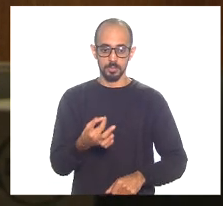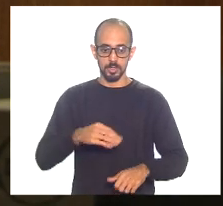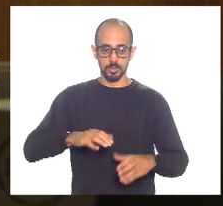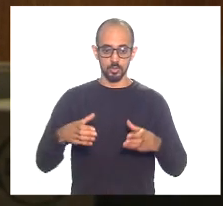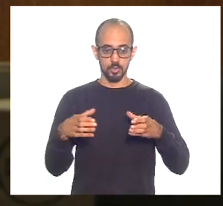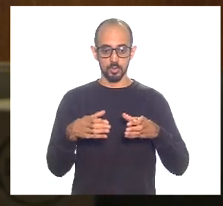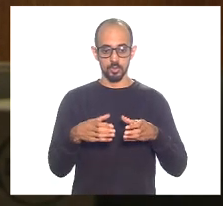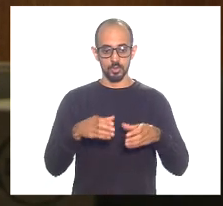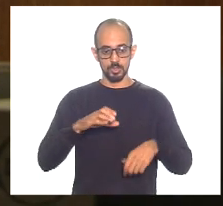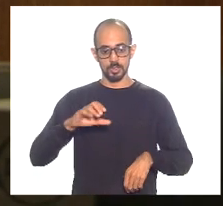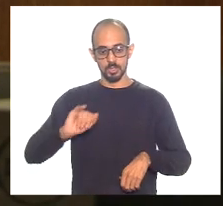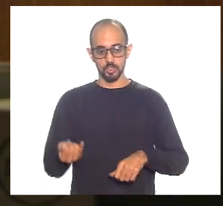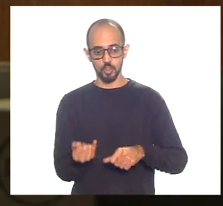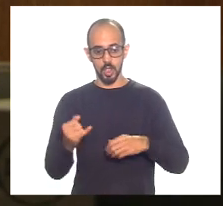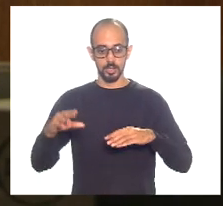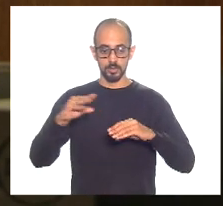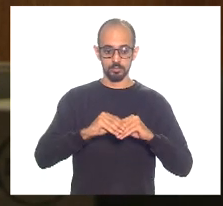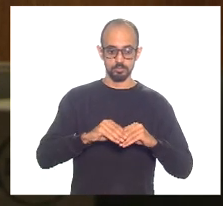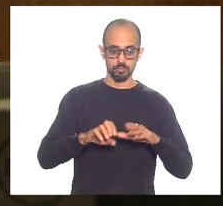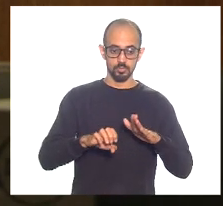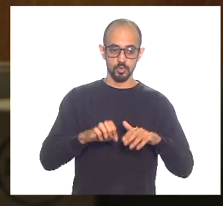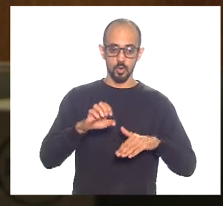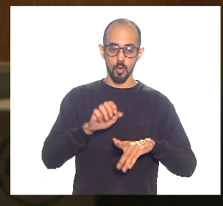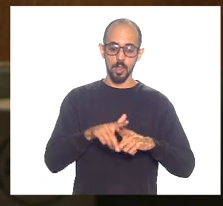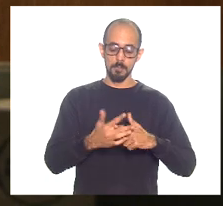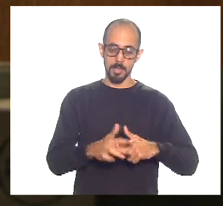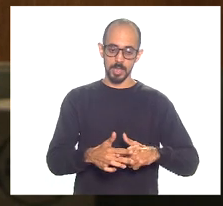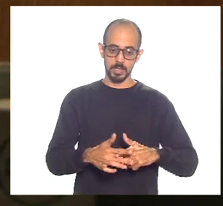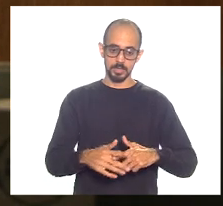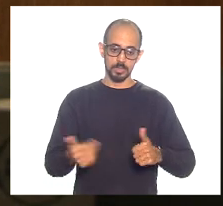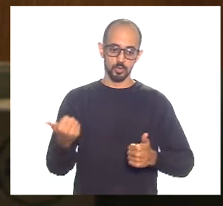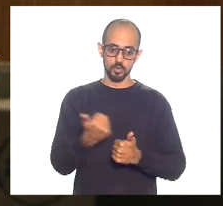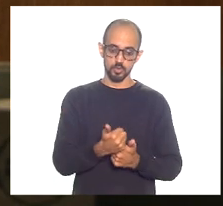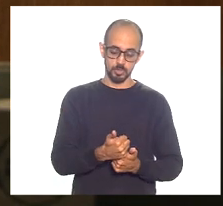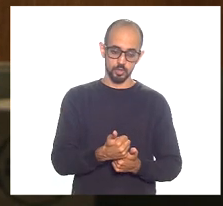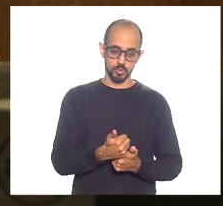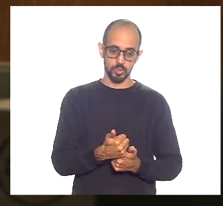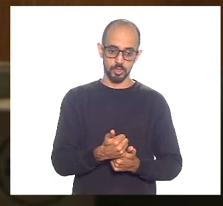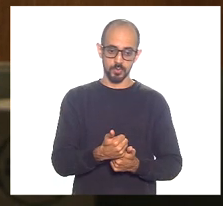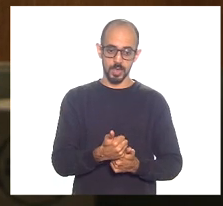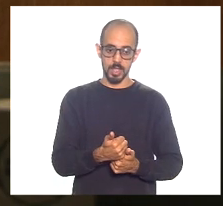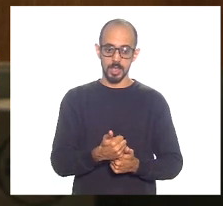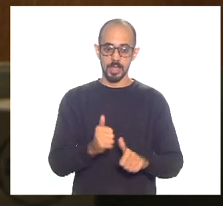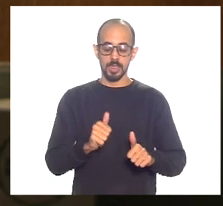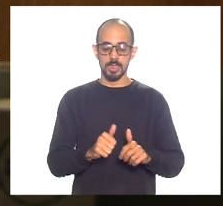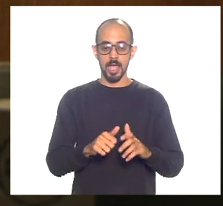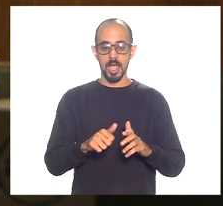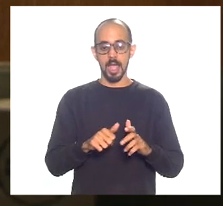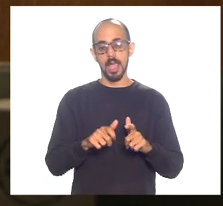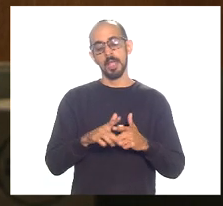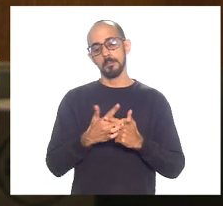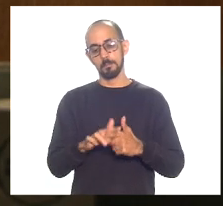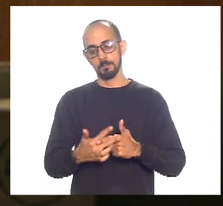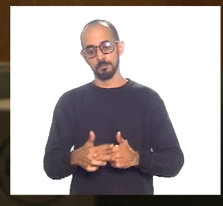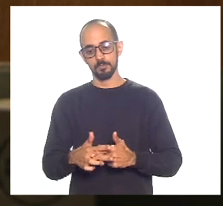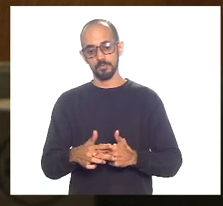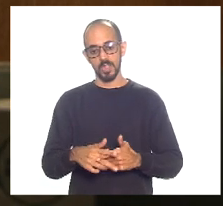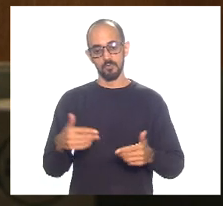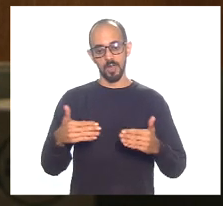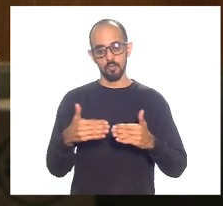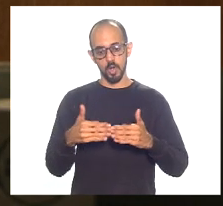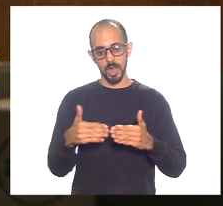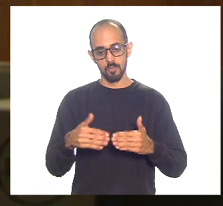com emendas, concluído por substitutivo. De assuntos da criança, adolescente e do idoso, favorável. De segurança pública e assunto de